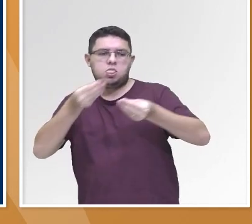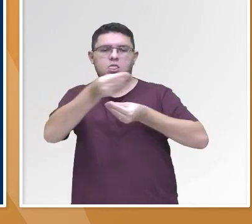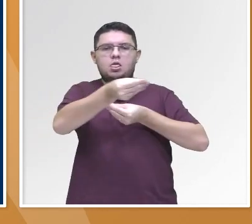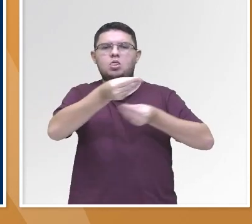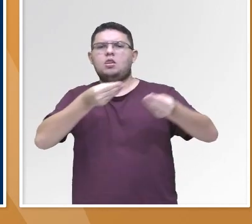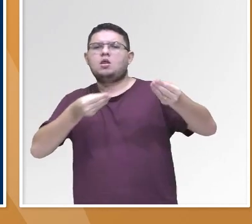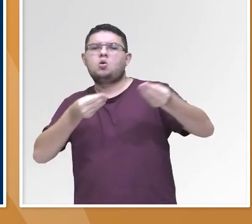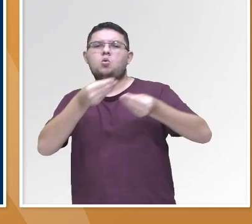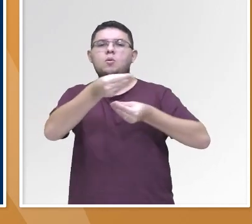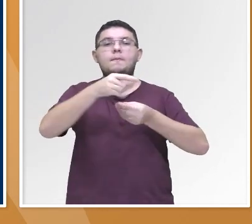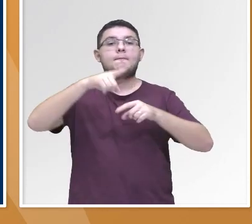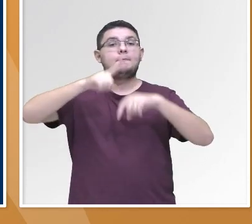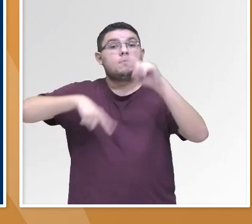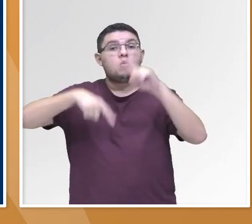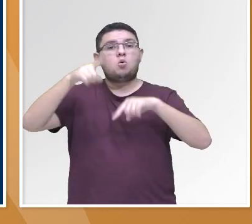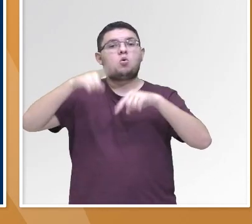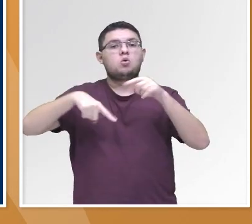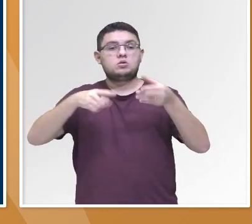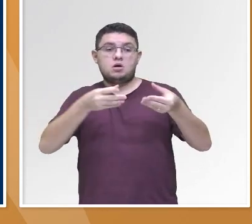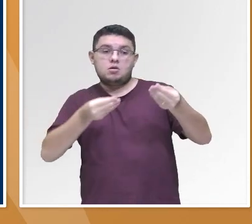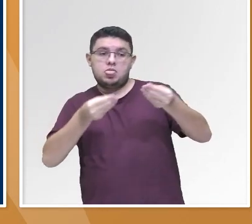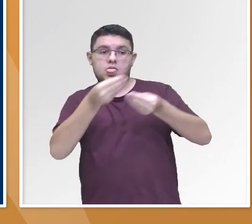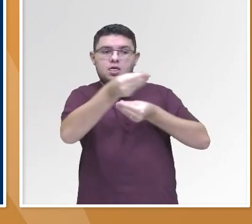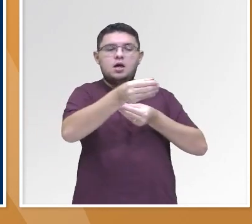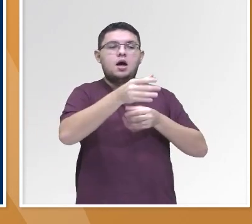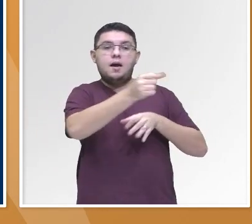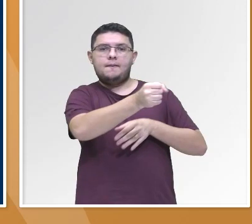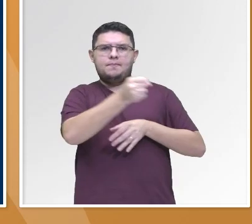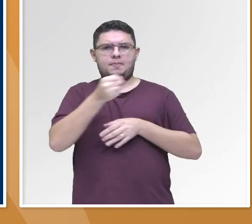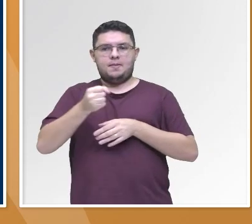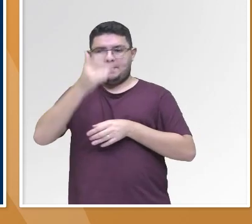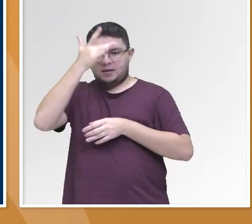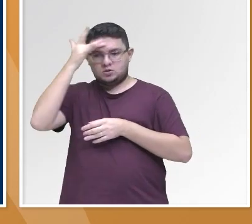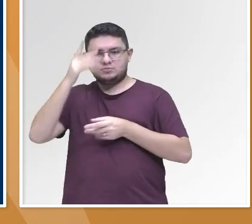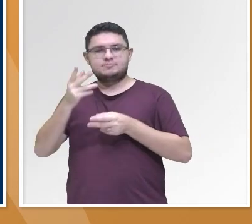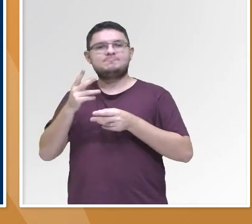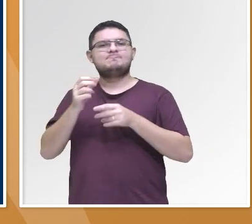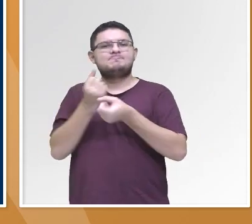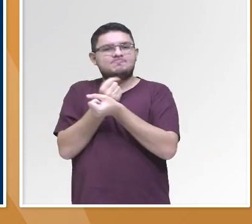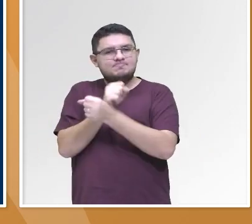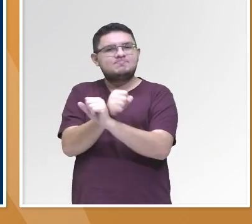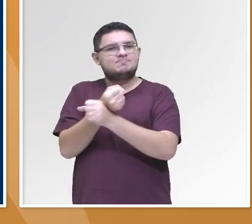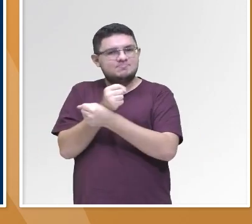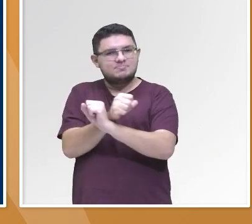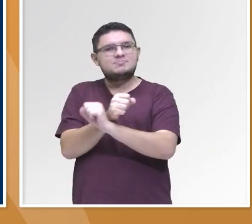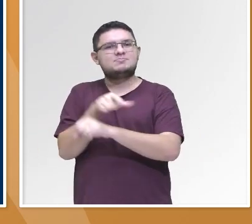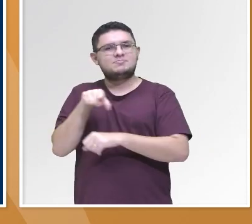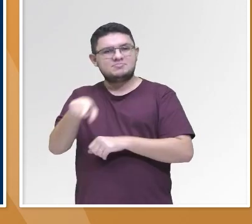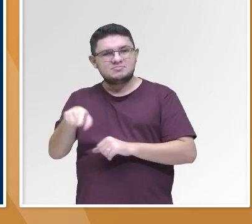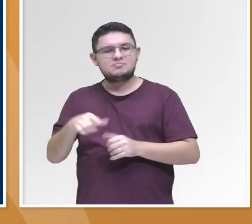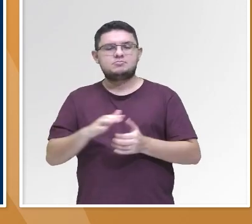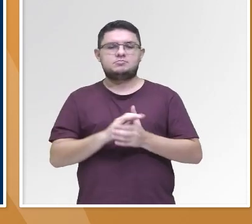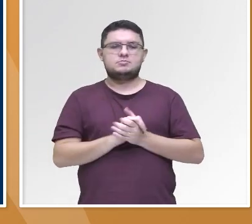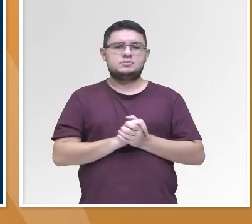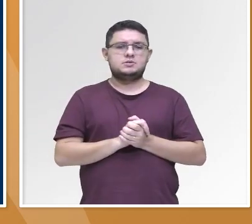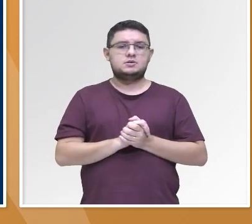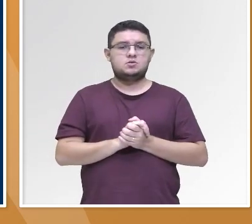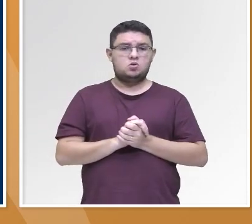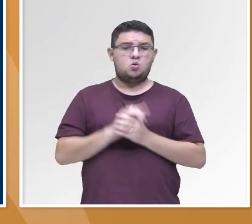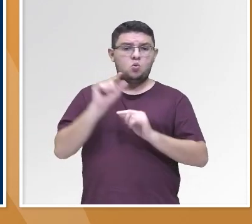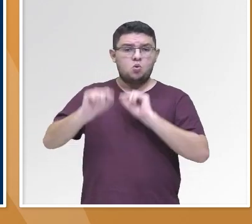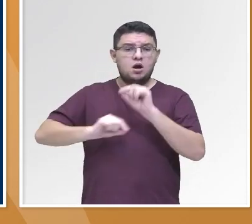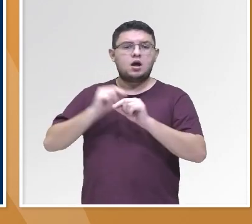quê? Tabaco, aguardente, né, que é similar à nossa cachaça, pólvora e armas de fogo. A pólvora que era